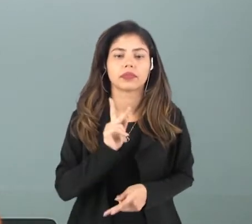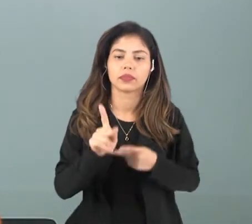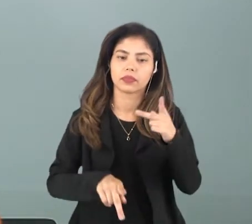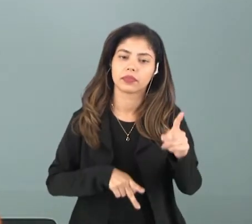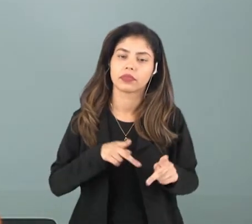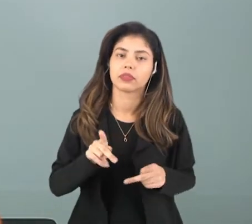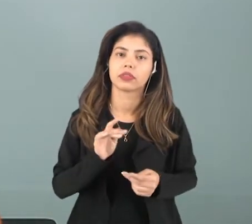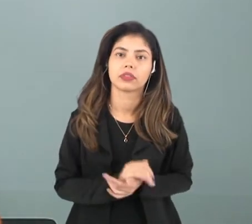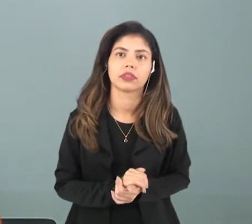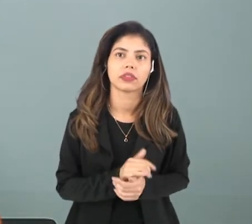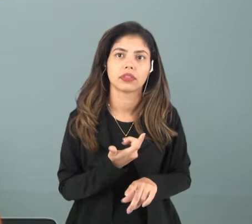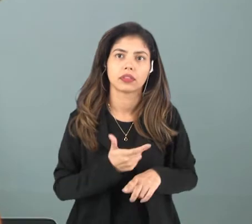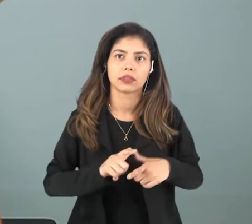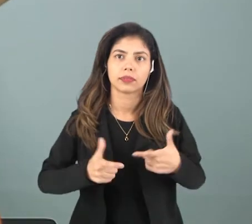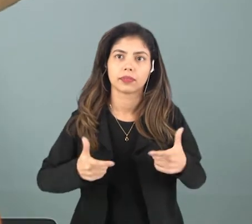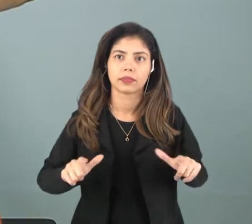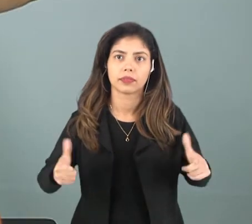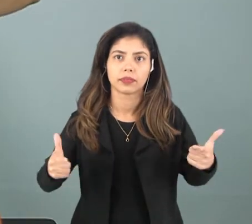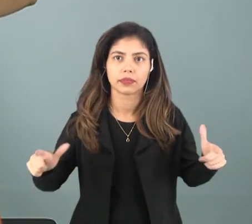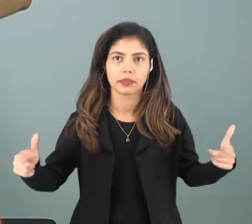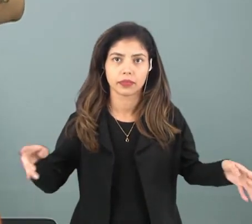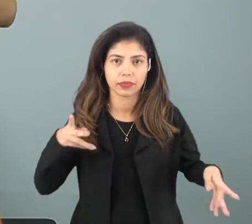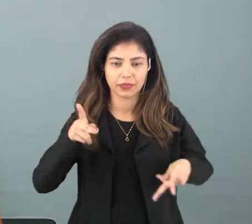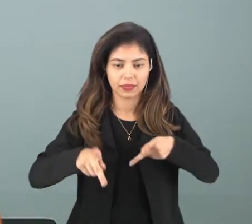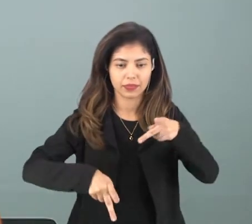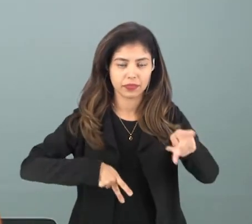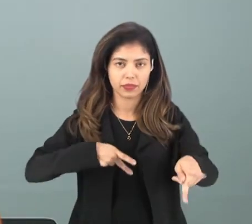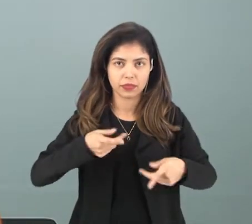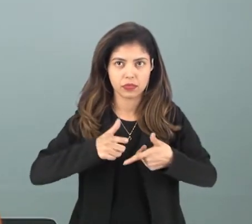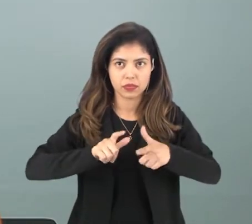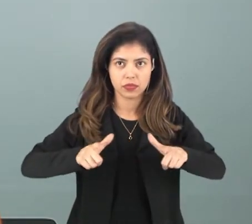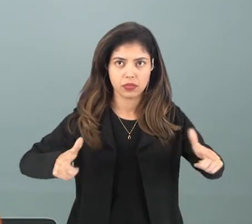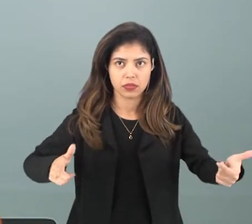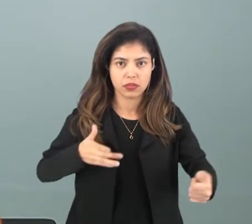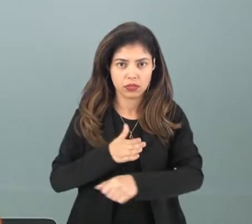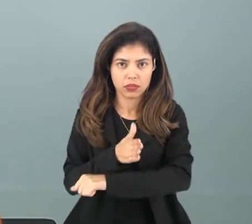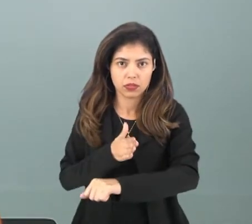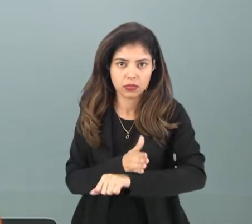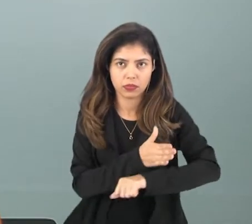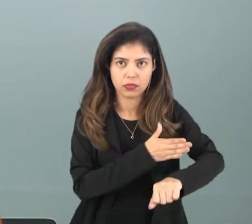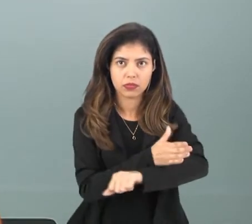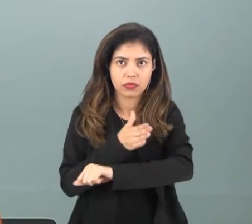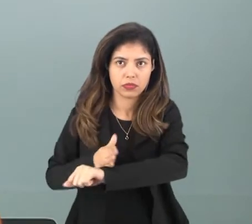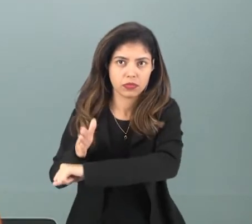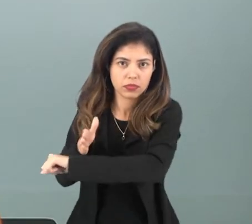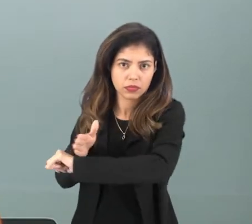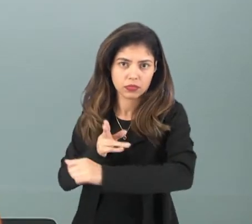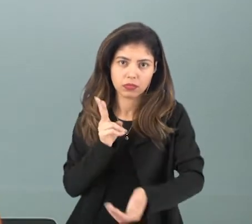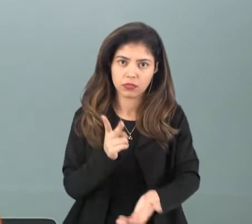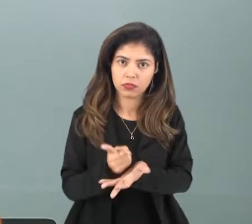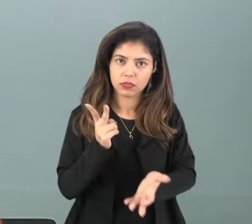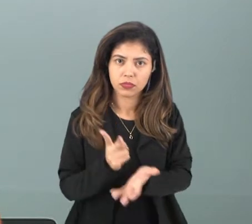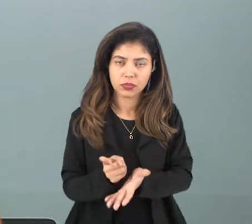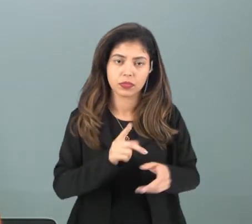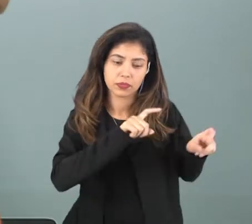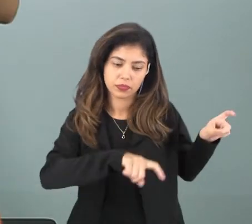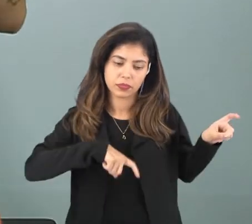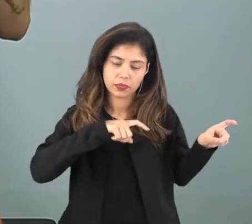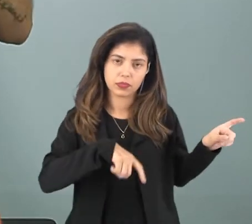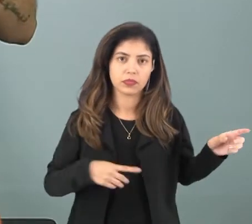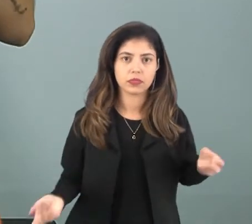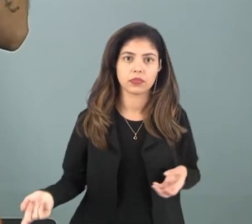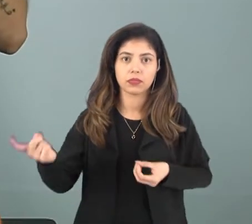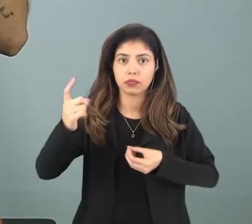da cidade fique cada vez maior por esse fluxo dessa saída aqui da zona rural para